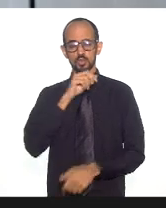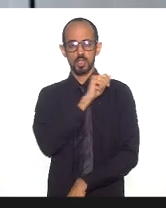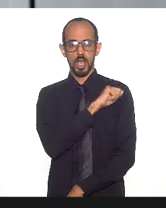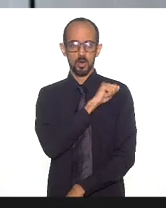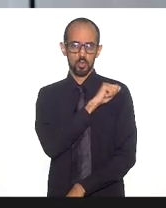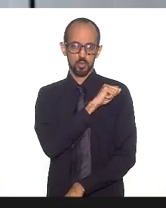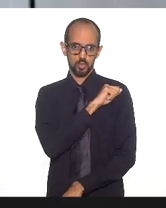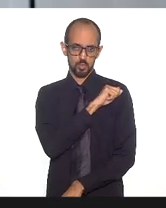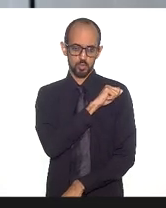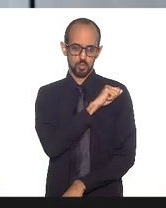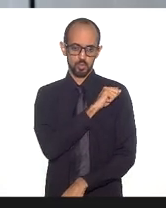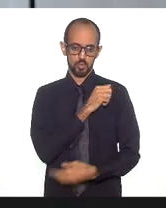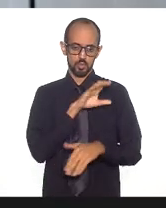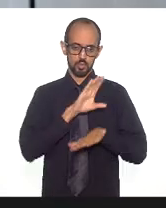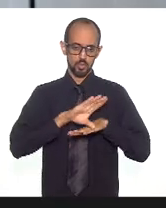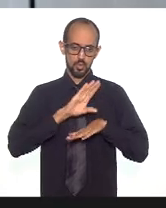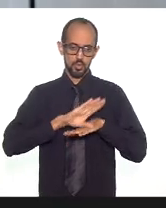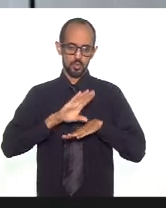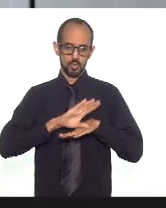né, nos cursos de História